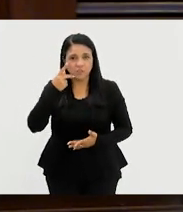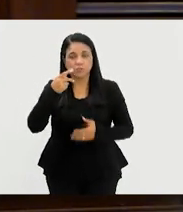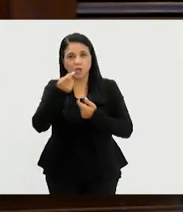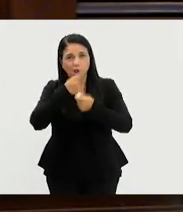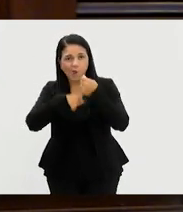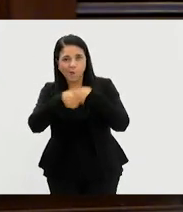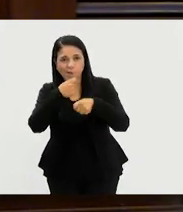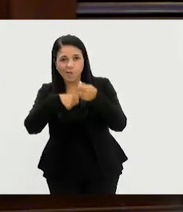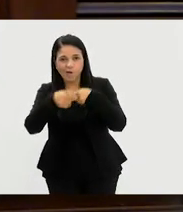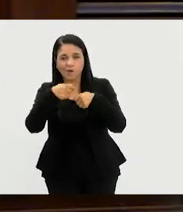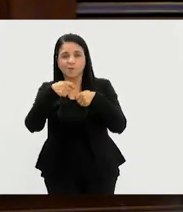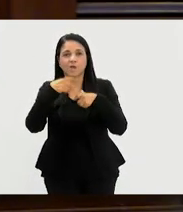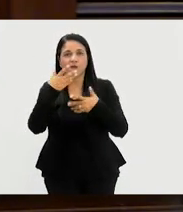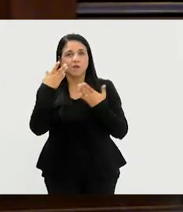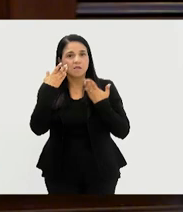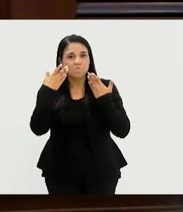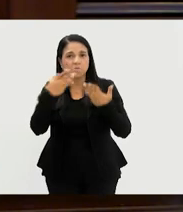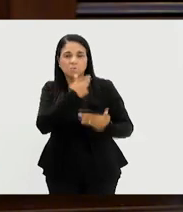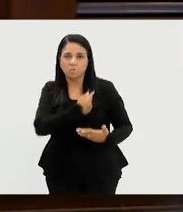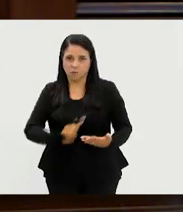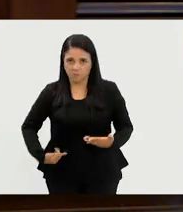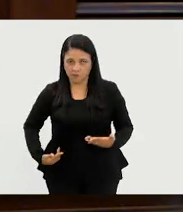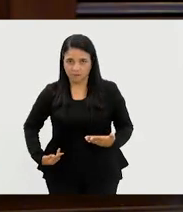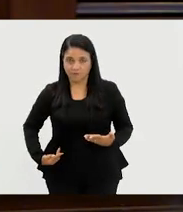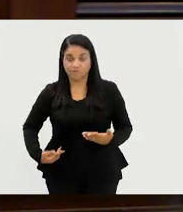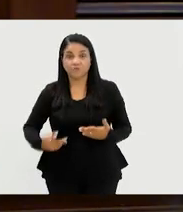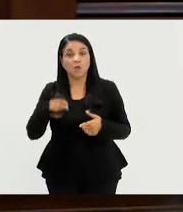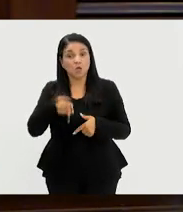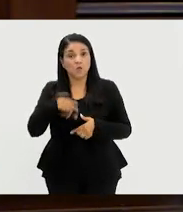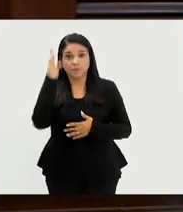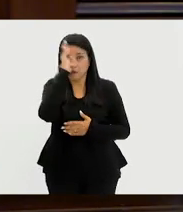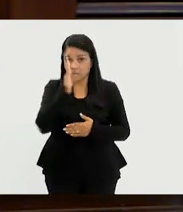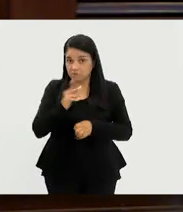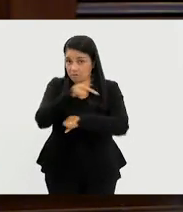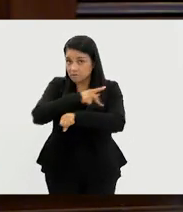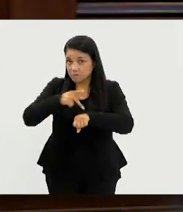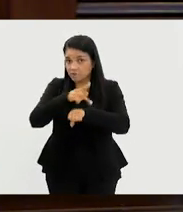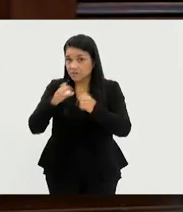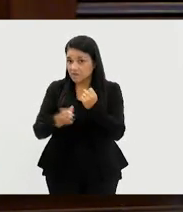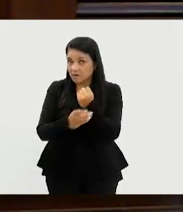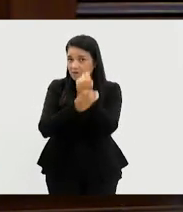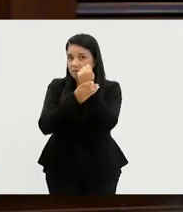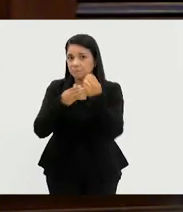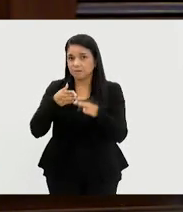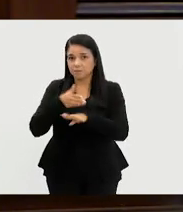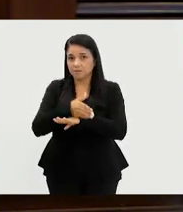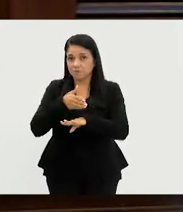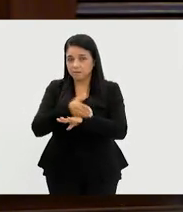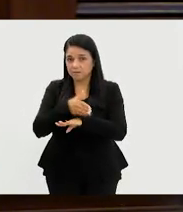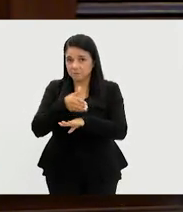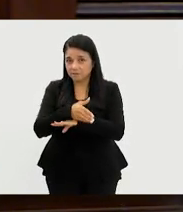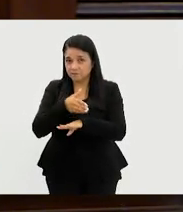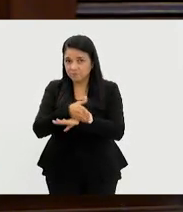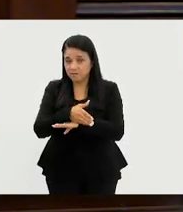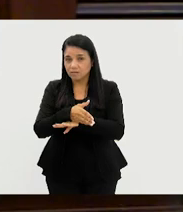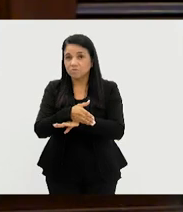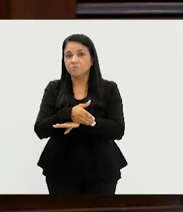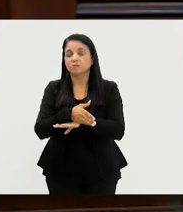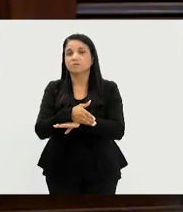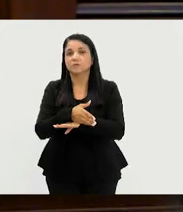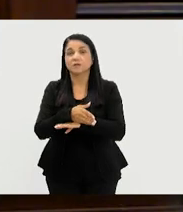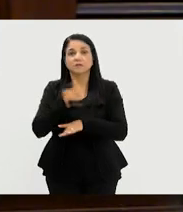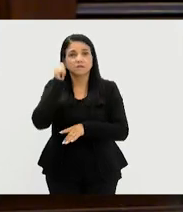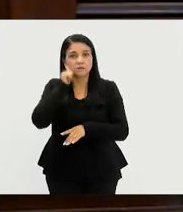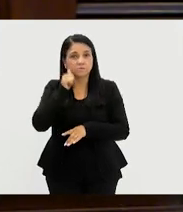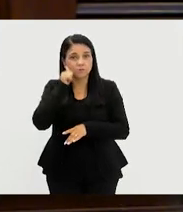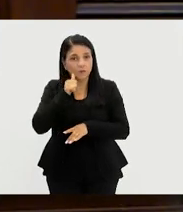econômica e pública. Cabe ao Brasil garantir a participação plena e efetiva das